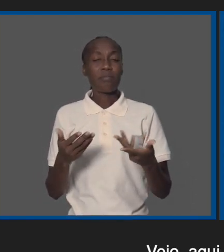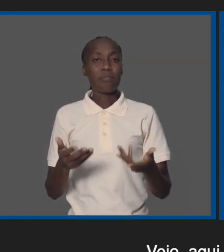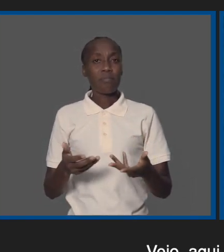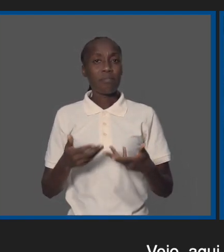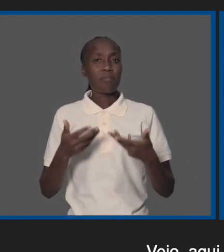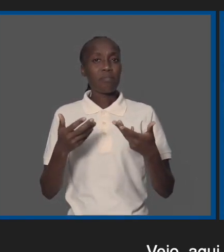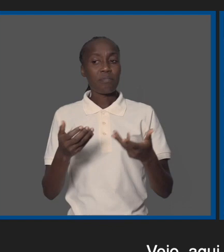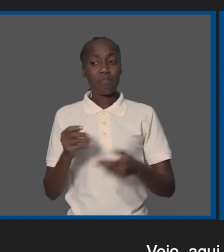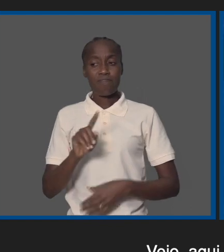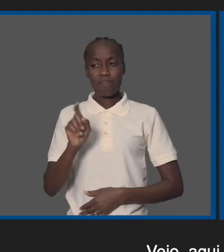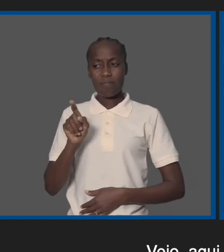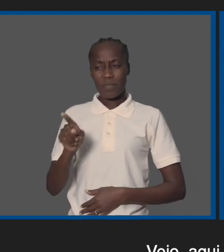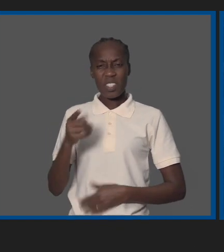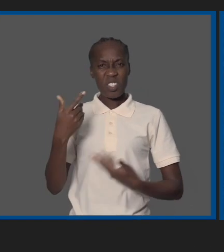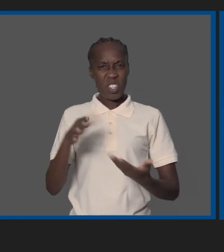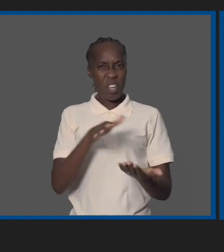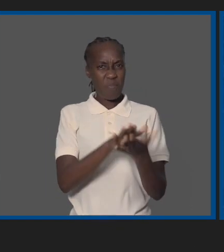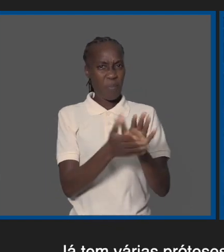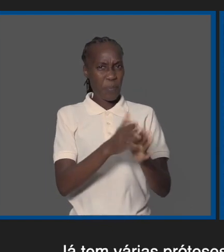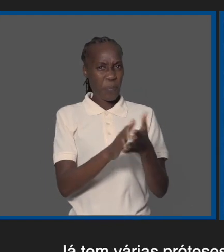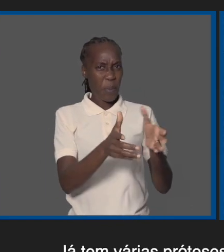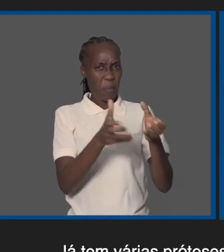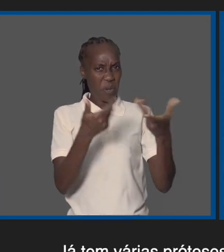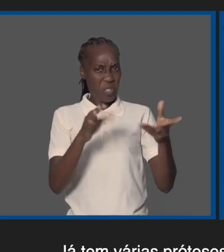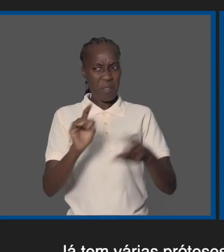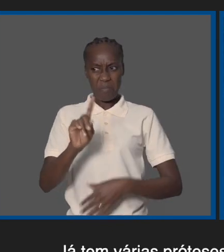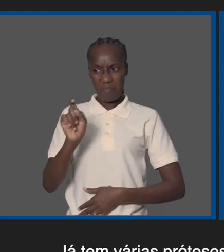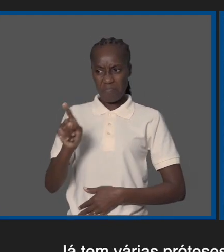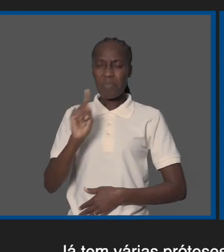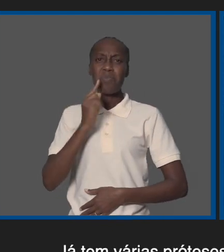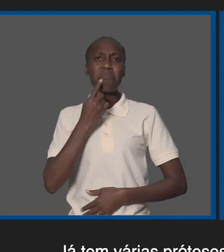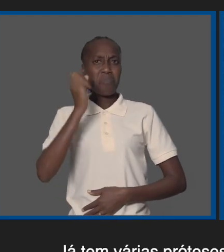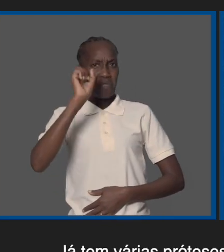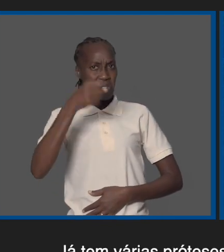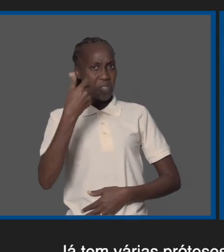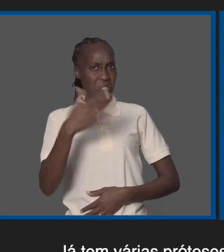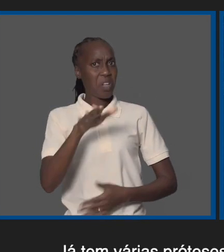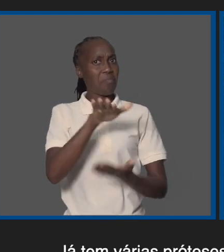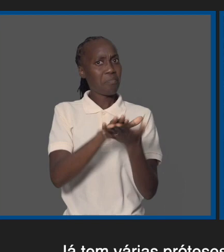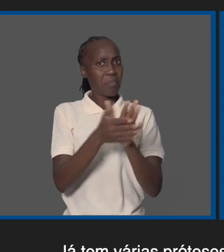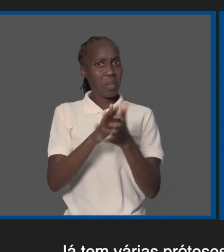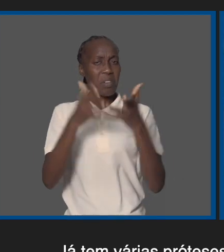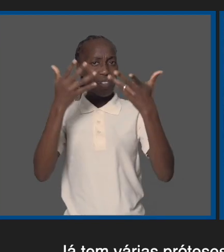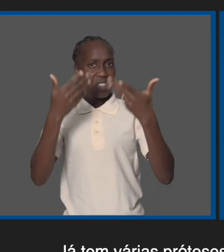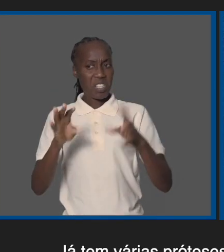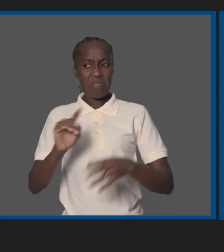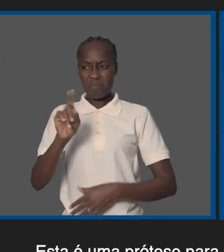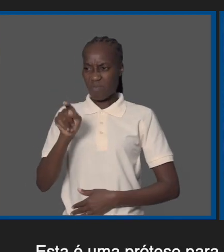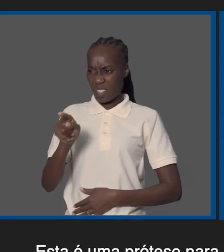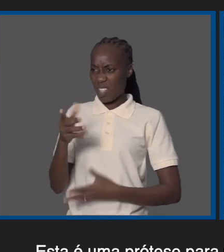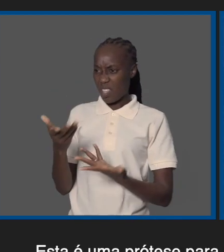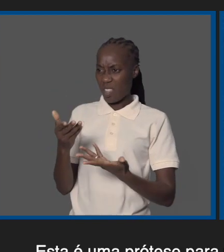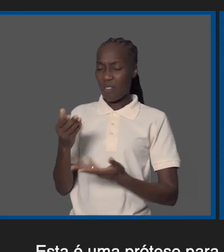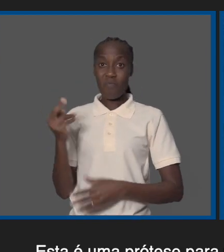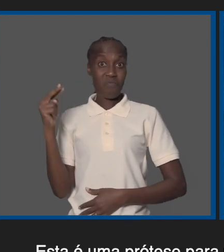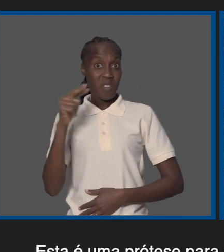Vejo aqui próteses já preparadas. Exatamente, já tem várias próteses preparadas. Esta? Como conseguimos ver. Essa aqui é